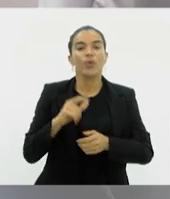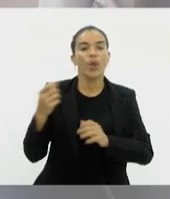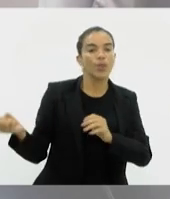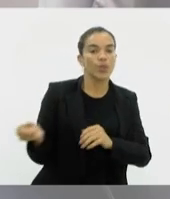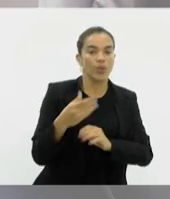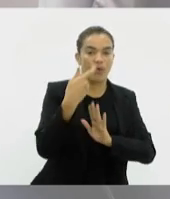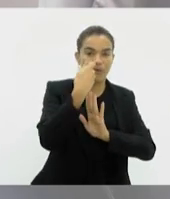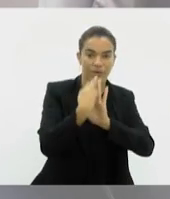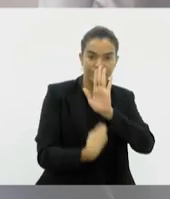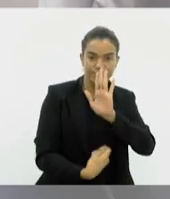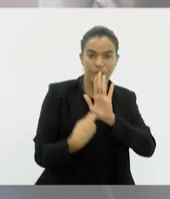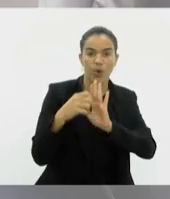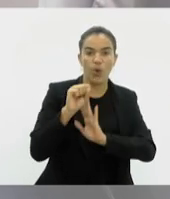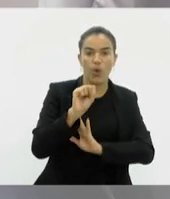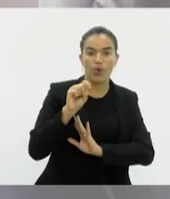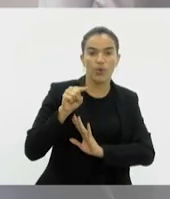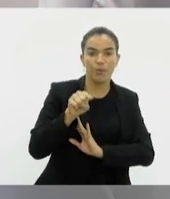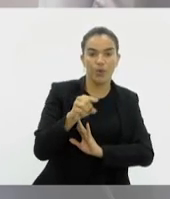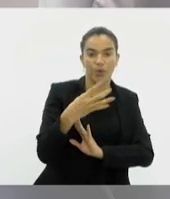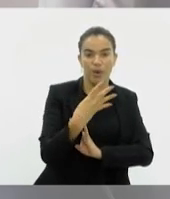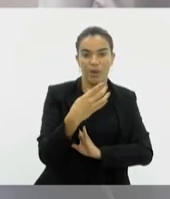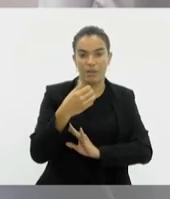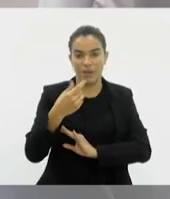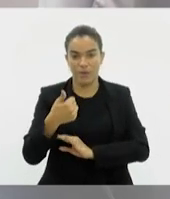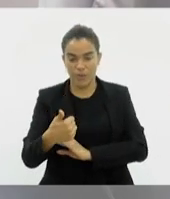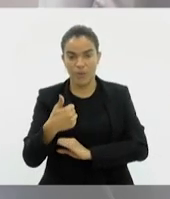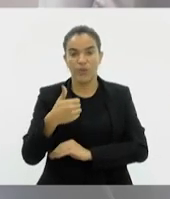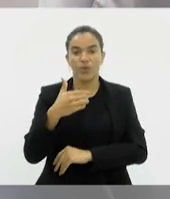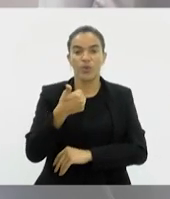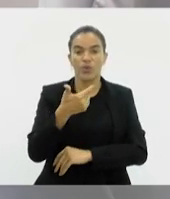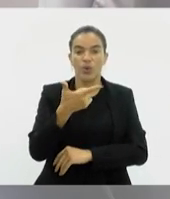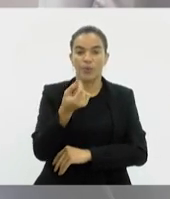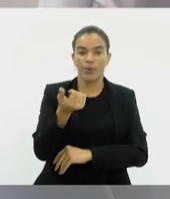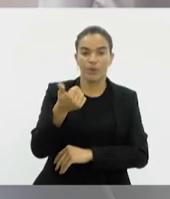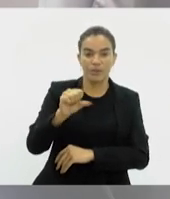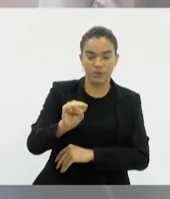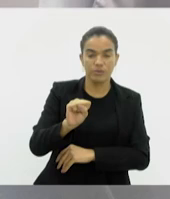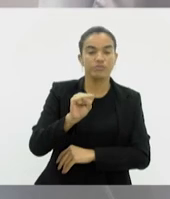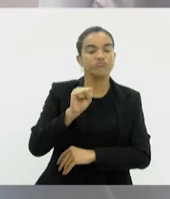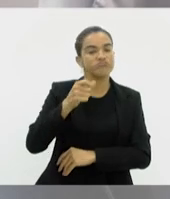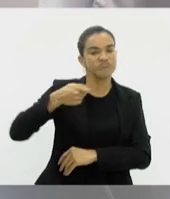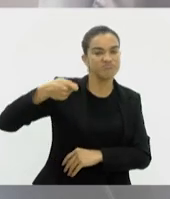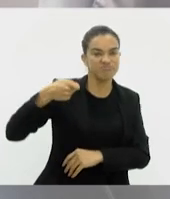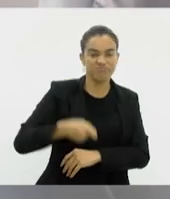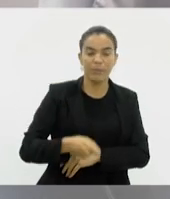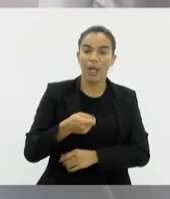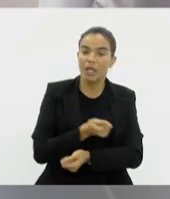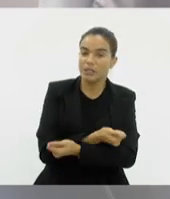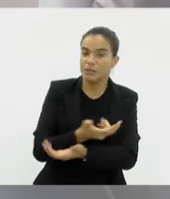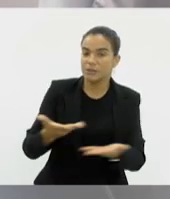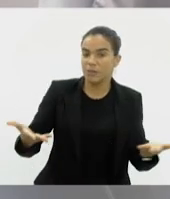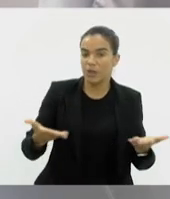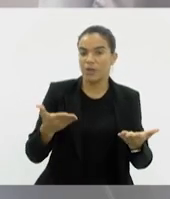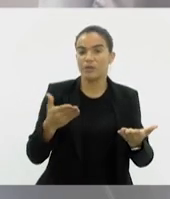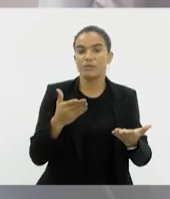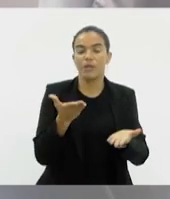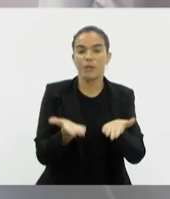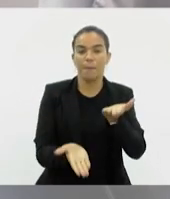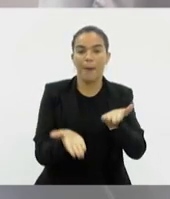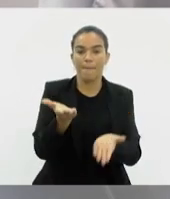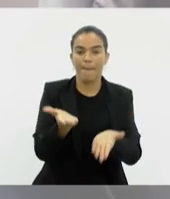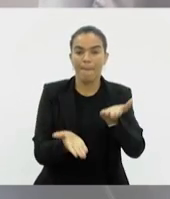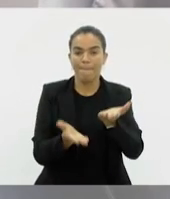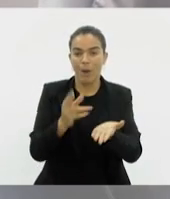dada pela Lei 8.041, de 29 de junho de 2018, para tornar obrigatória a disponibilização de balança para o uso